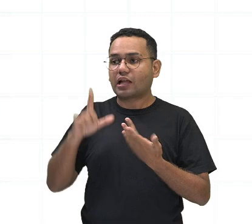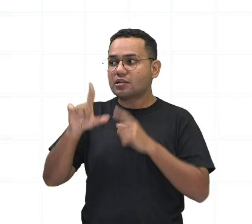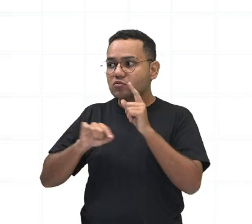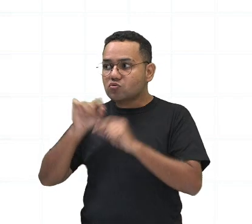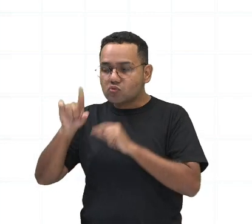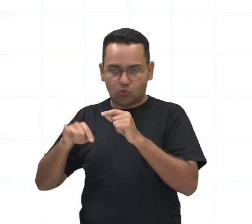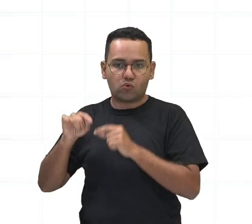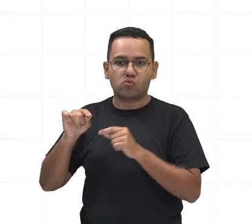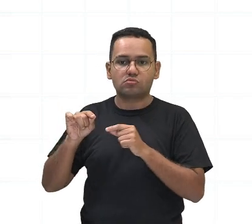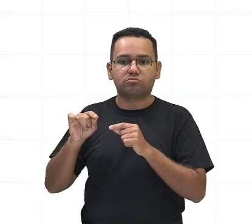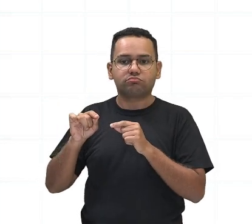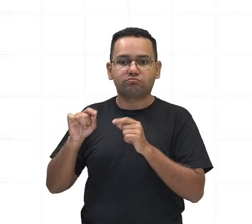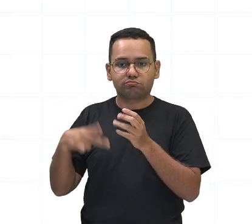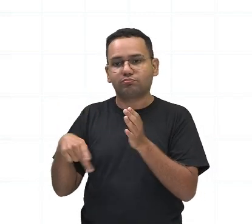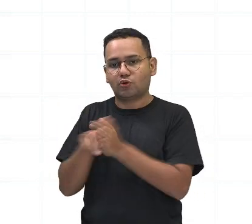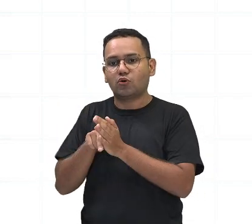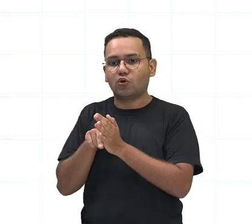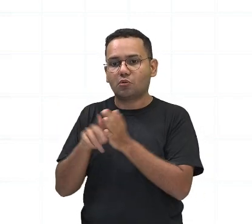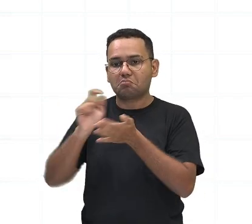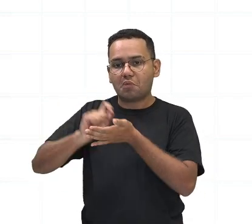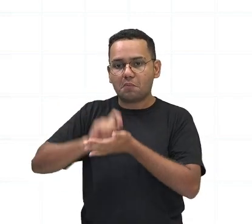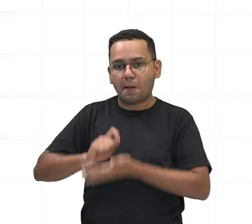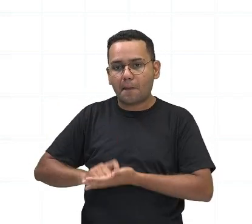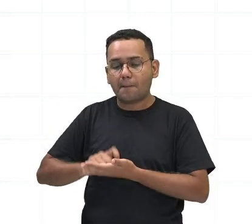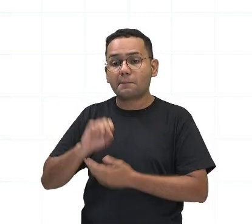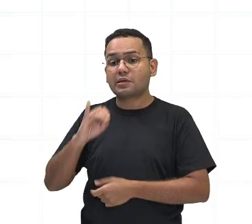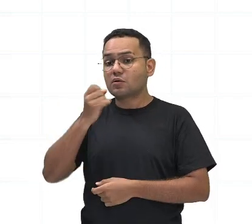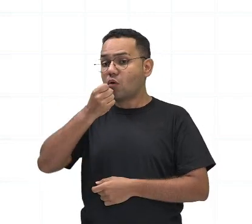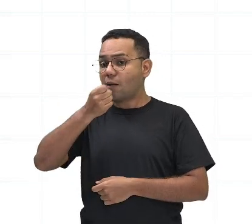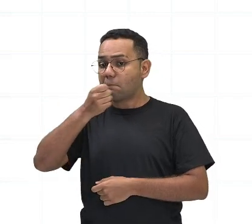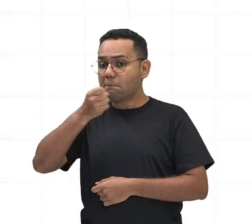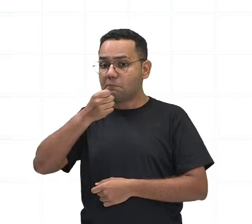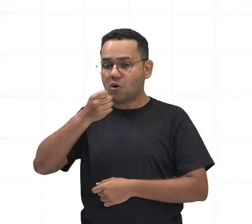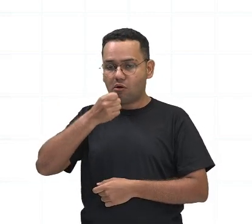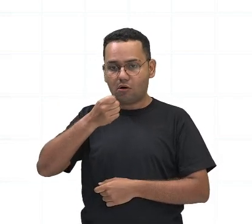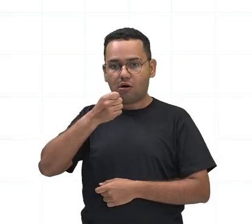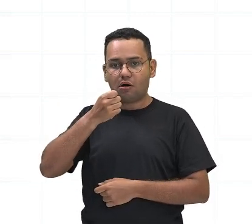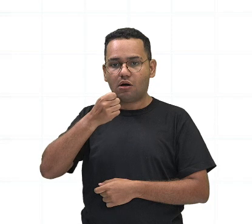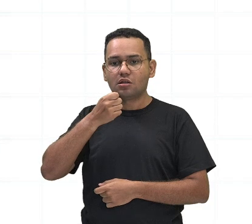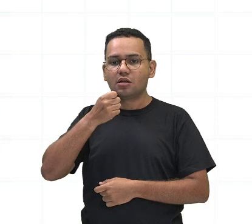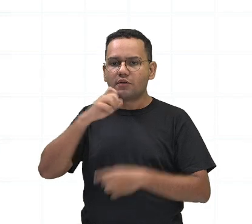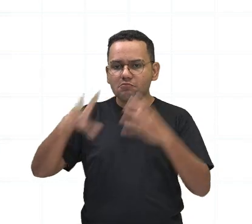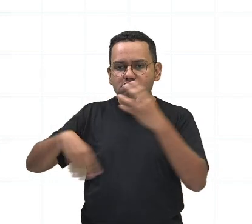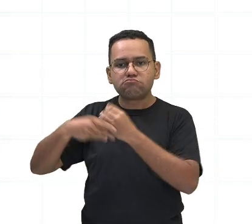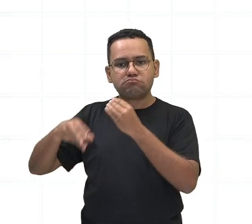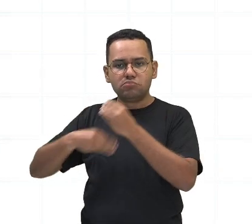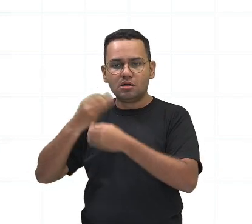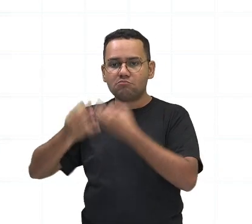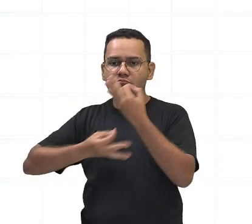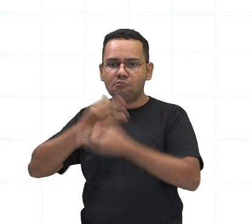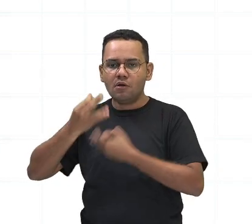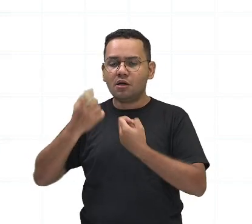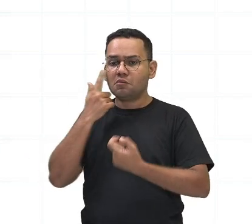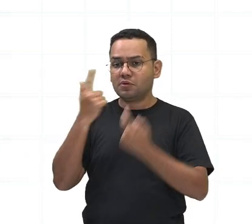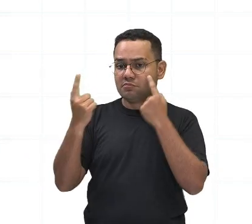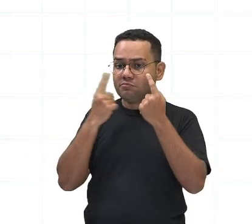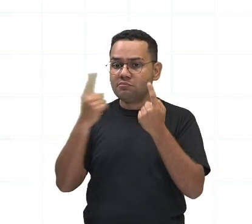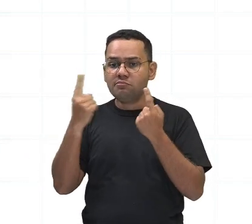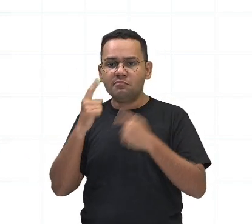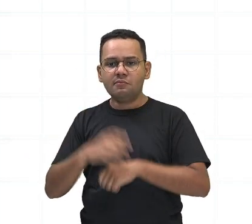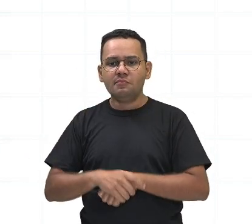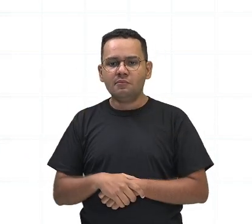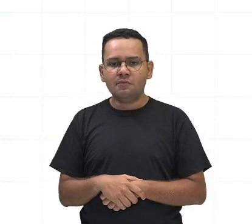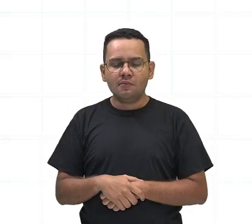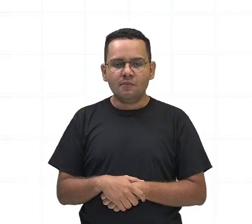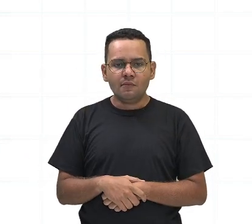tema, né, que é quando o repórter ele vai fazer essa assinatura desse texto, né, ele vai colocar a voz dele ali dentro.